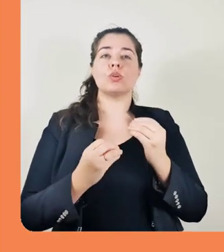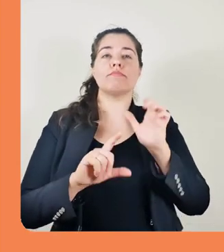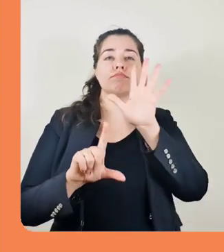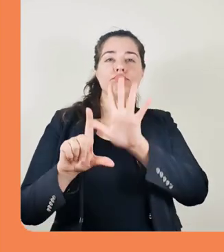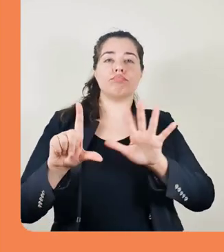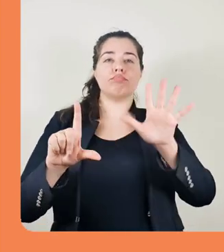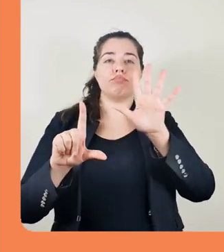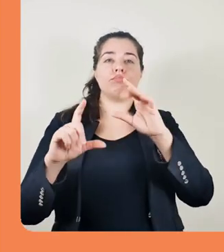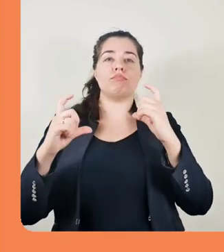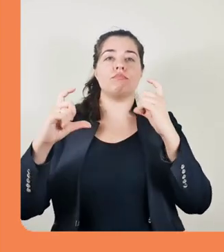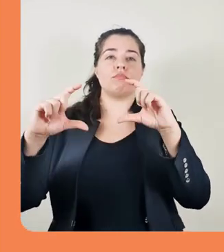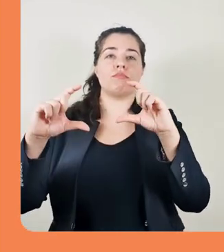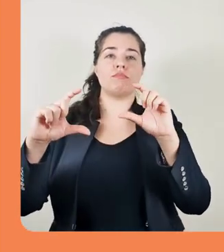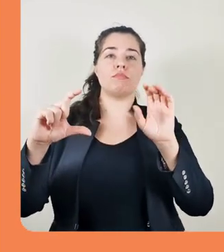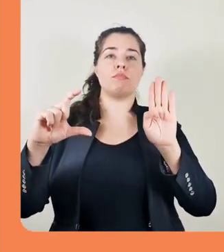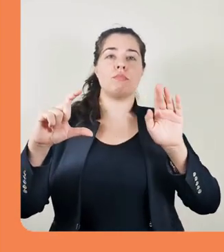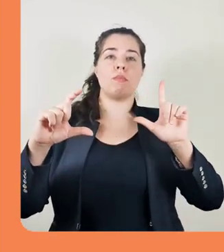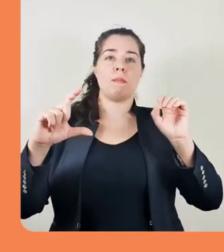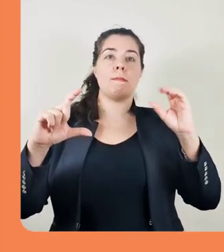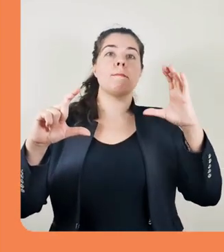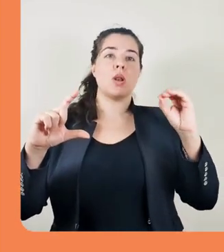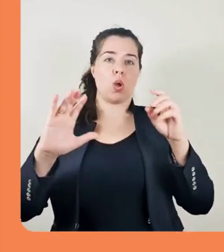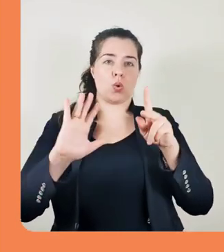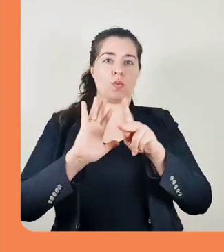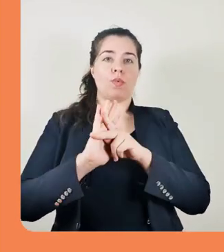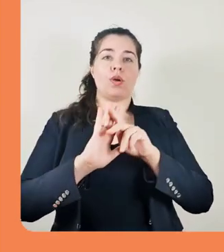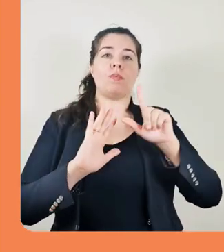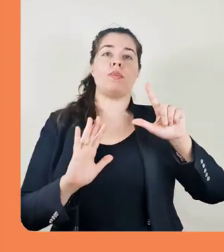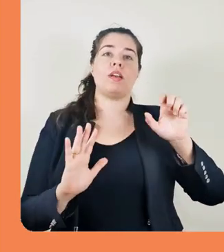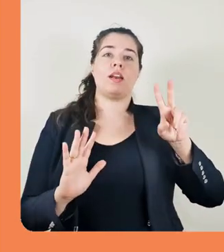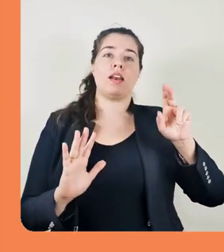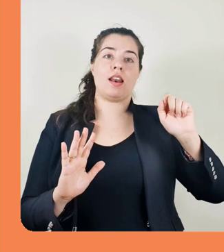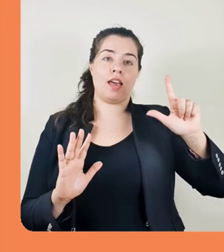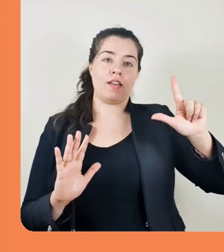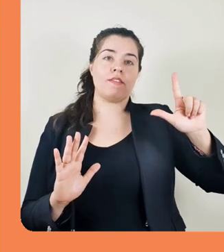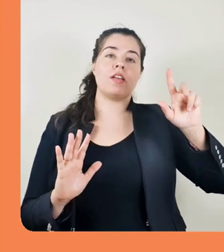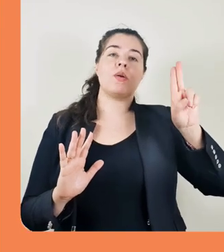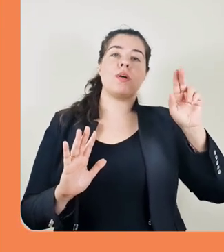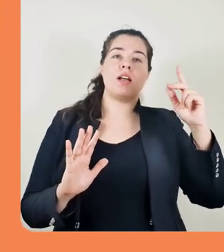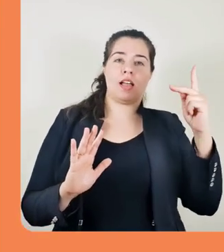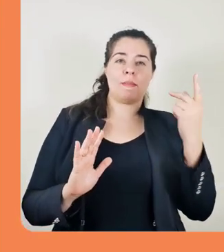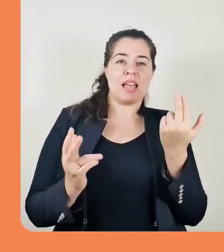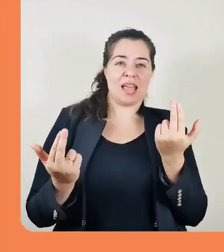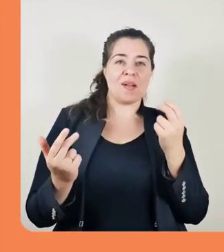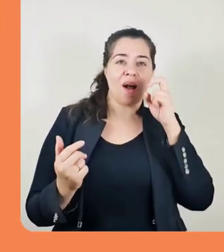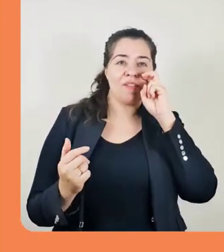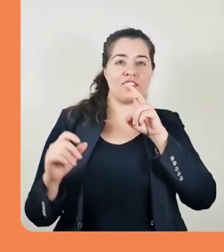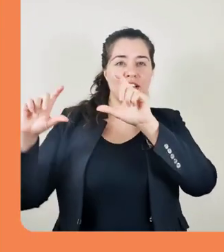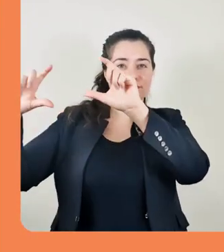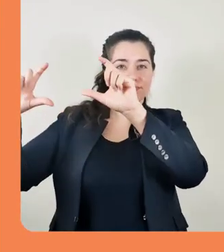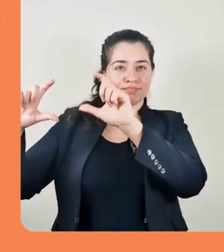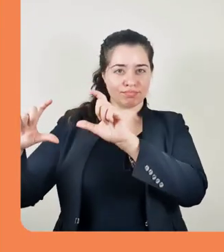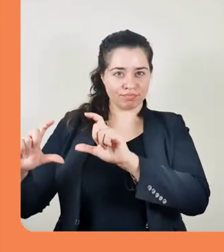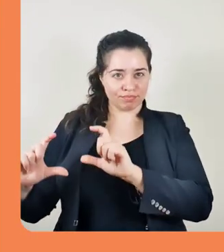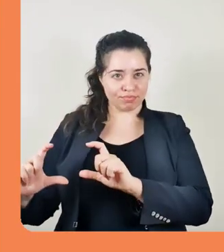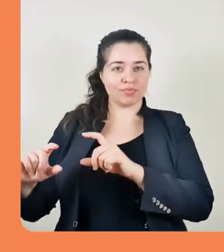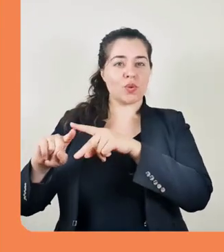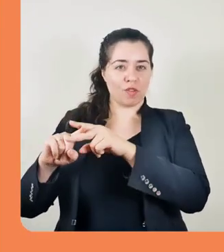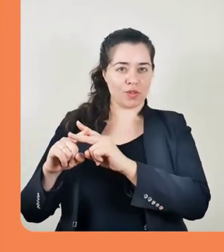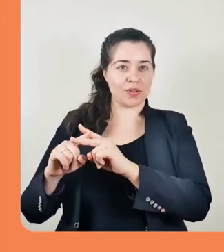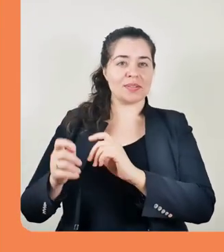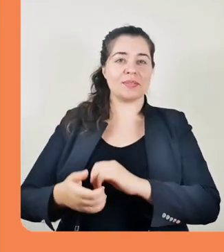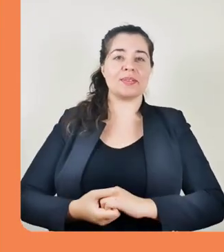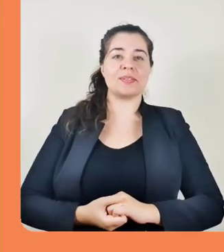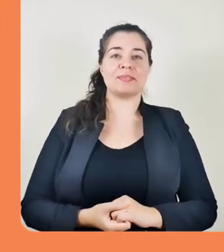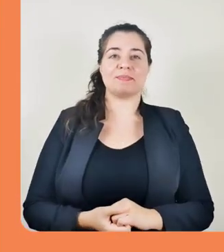são opções de aparência do Bloco do Level Up aquele que vocês viram